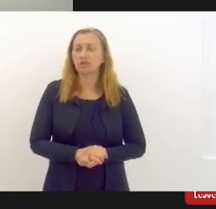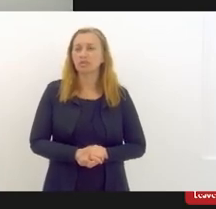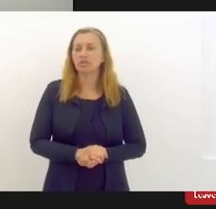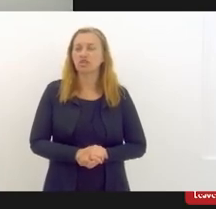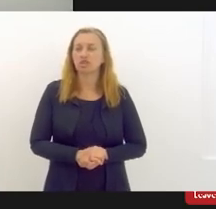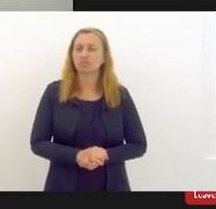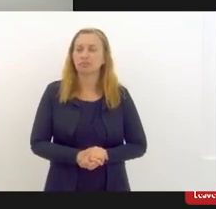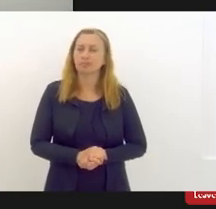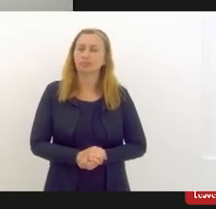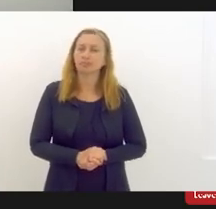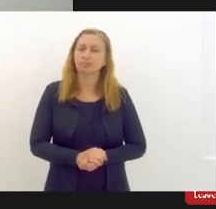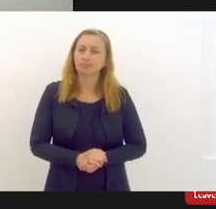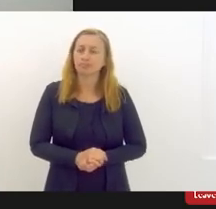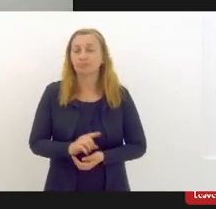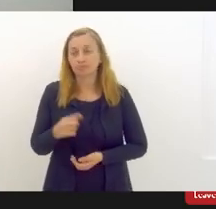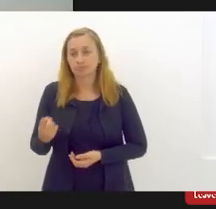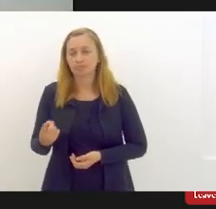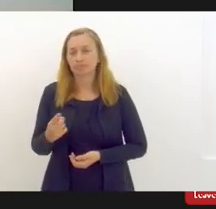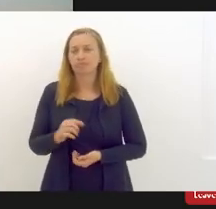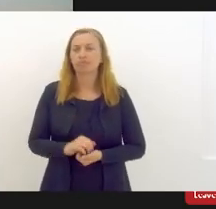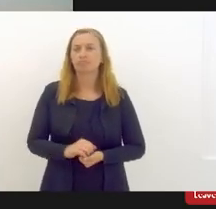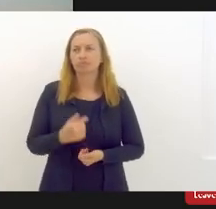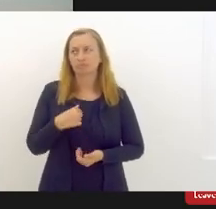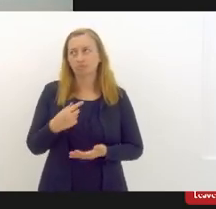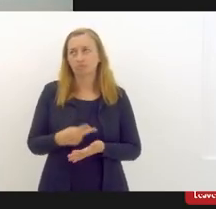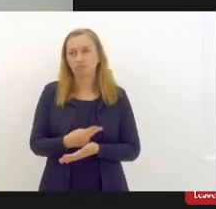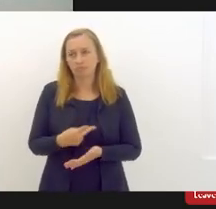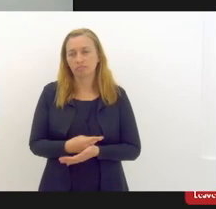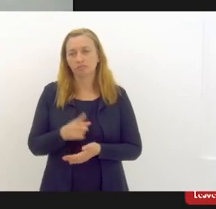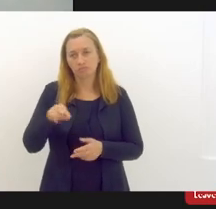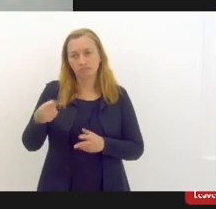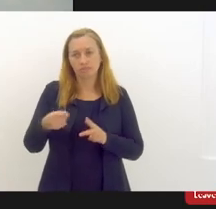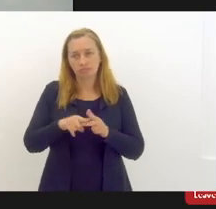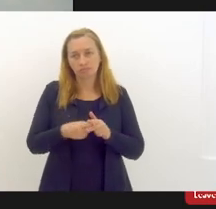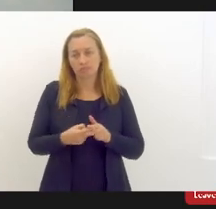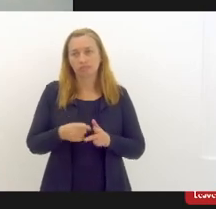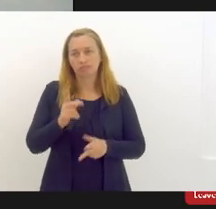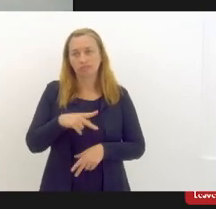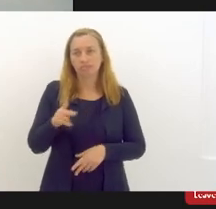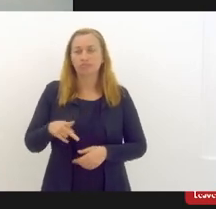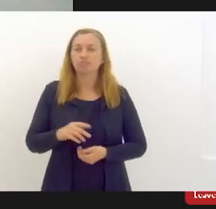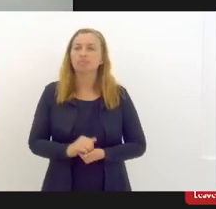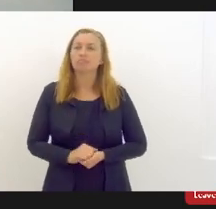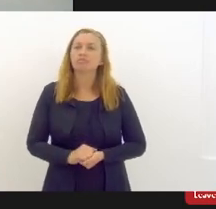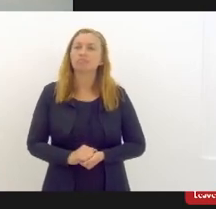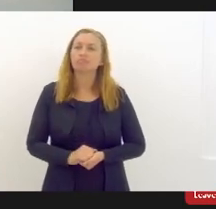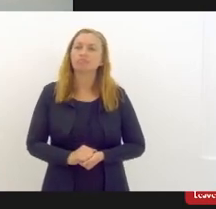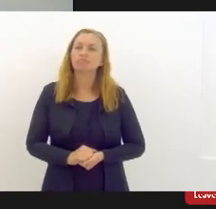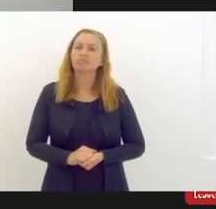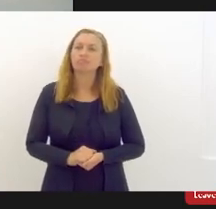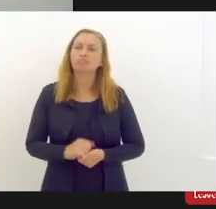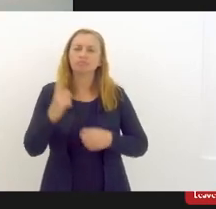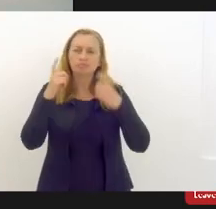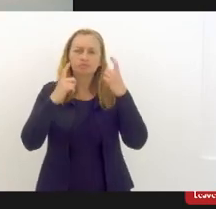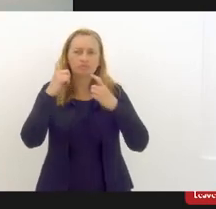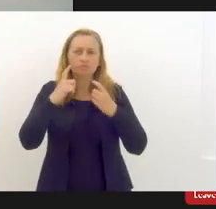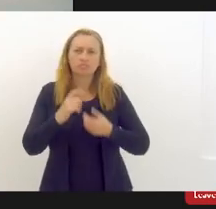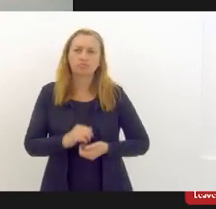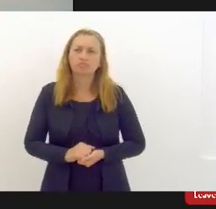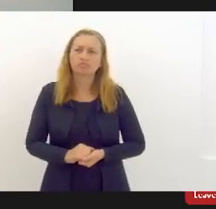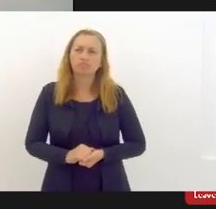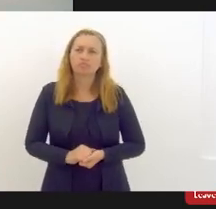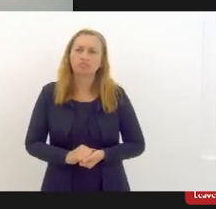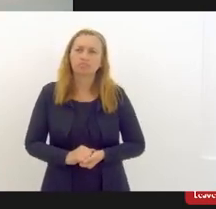defensor Azambuja, se eu estiver errado, depois você pode me corrigir, tá, defensor? Uma preocupação que